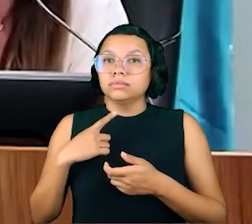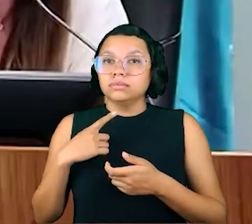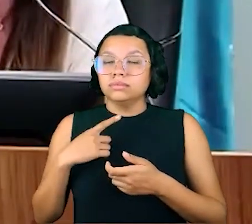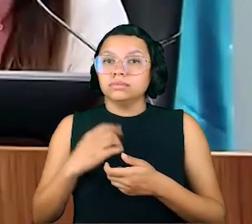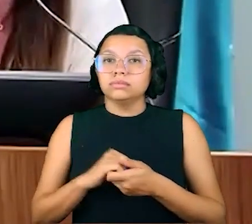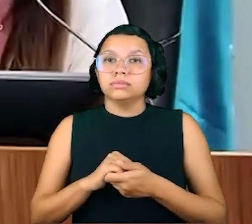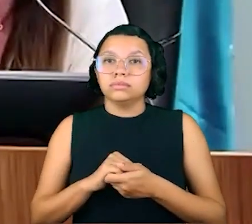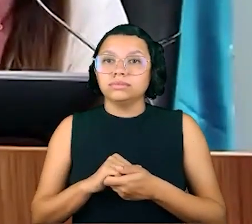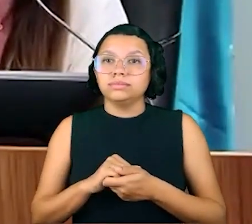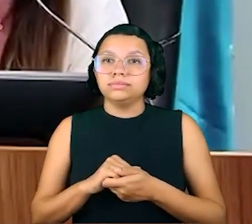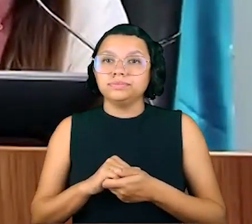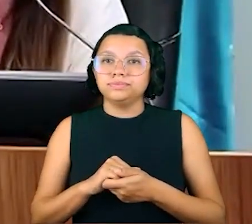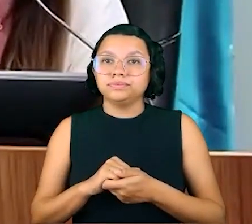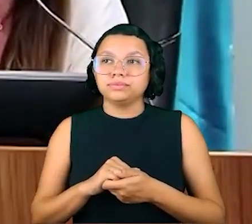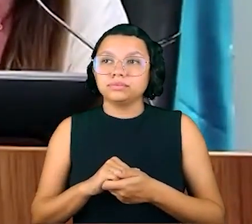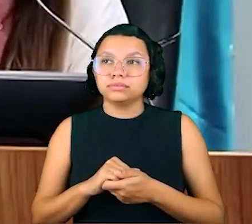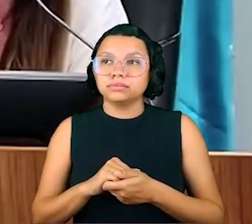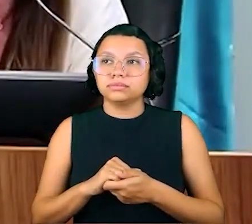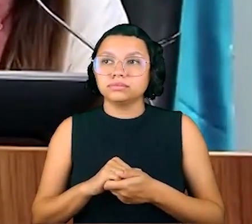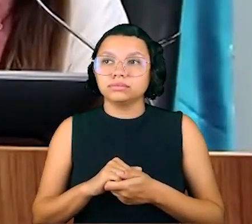tem